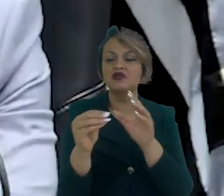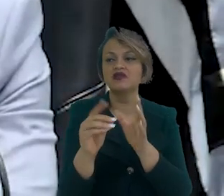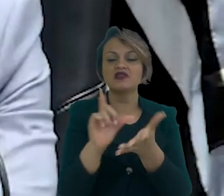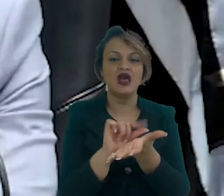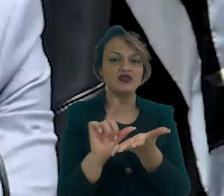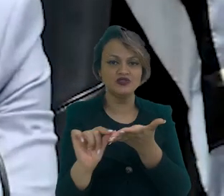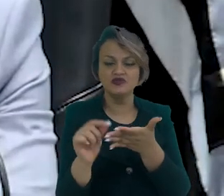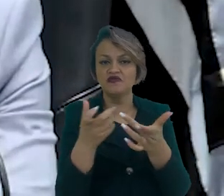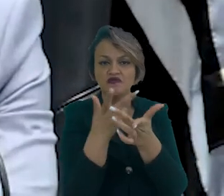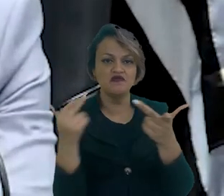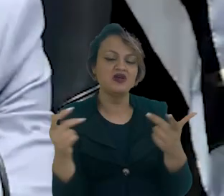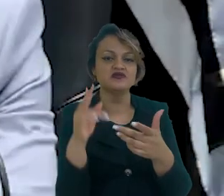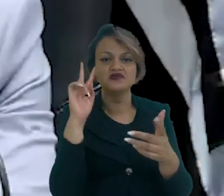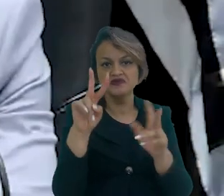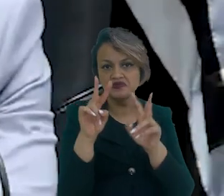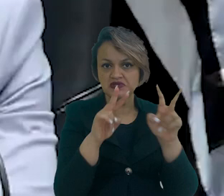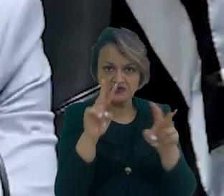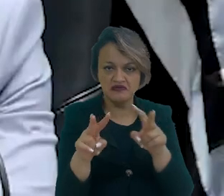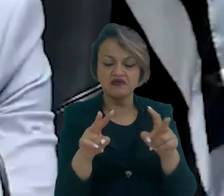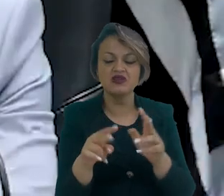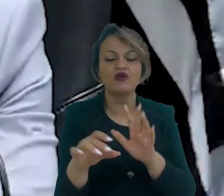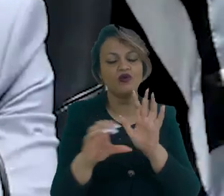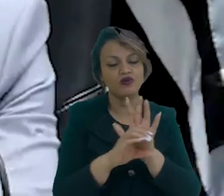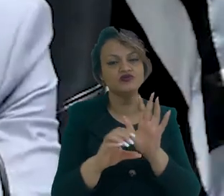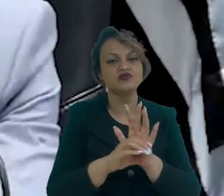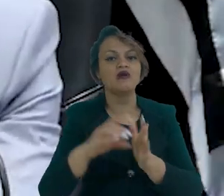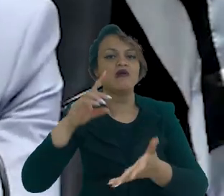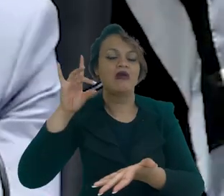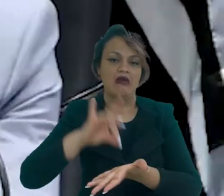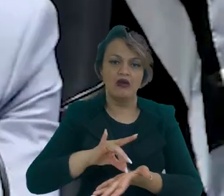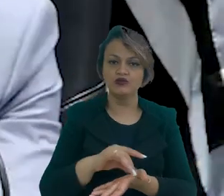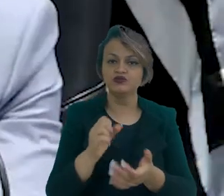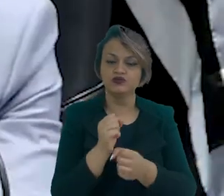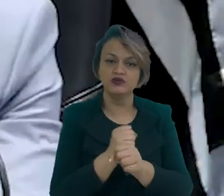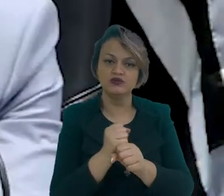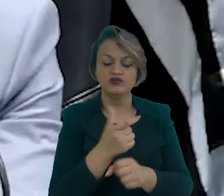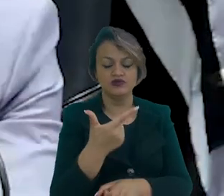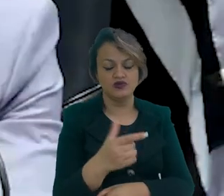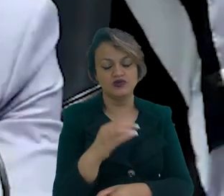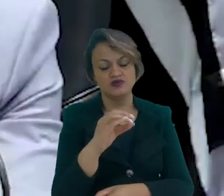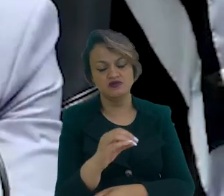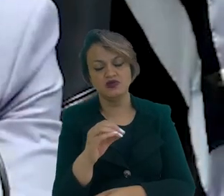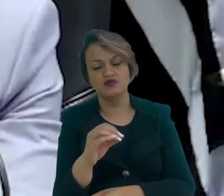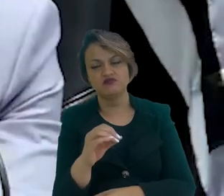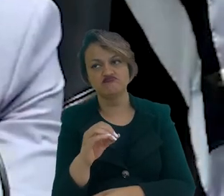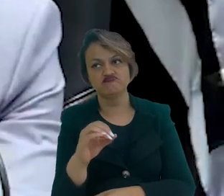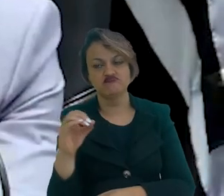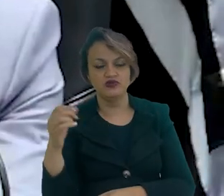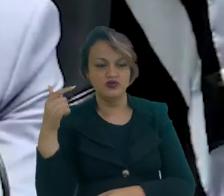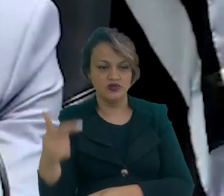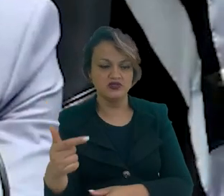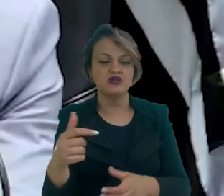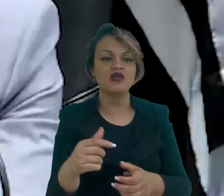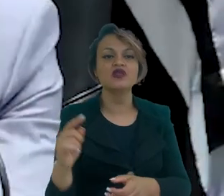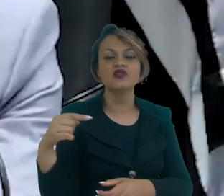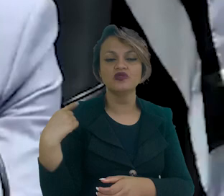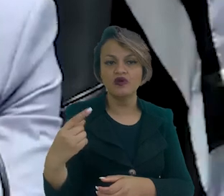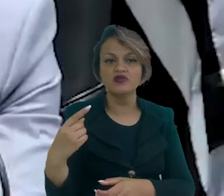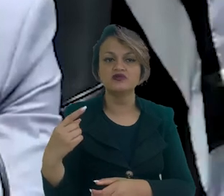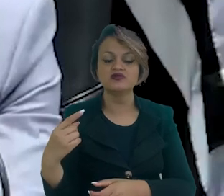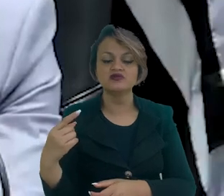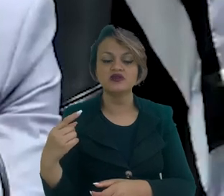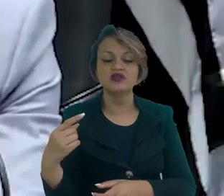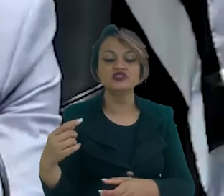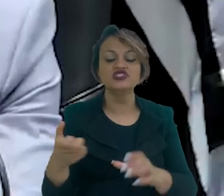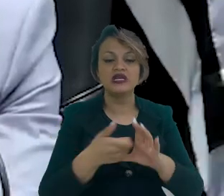se pode verificar as exposições de motivos próprio do próprios povos do código real de 2002 né